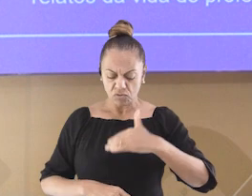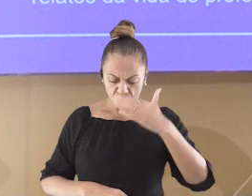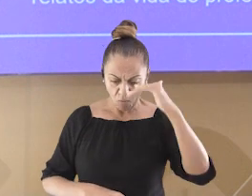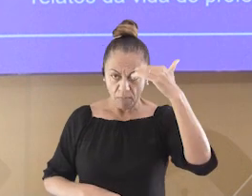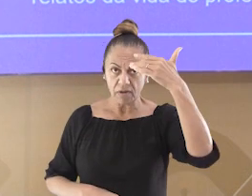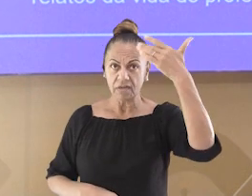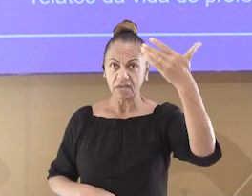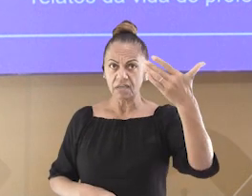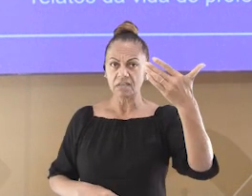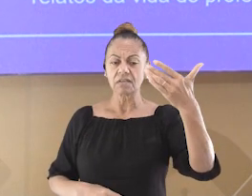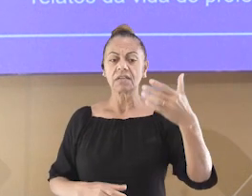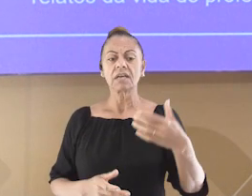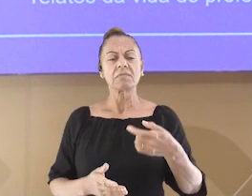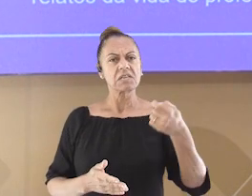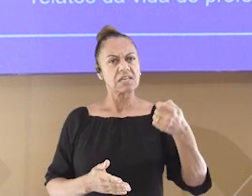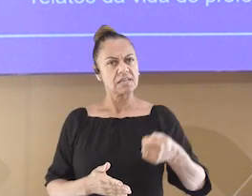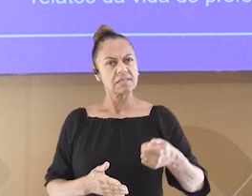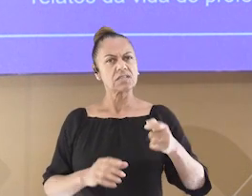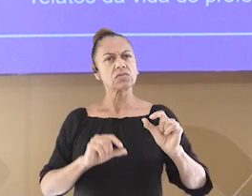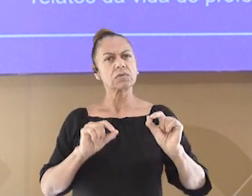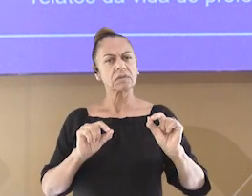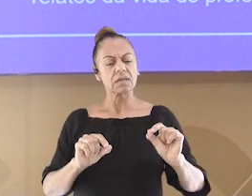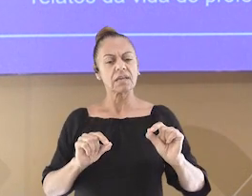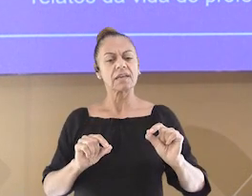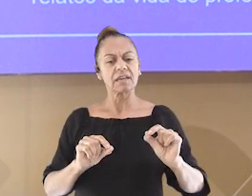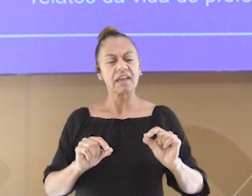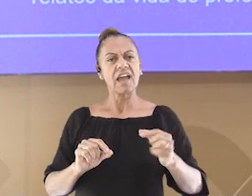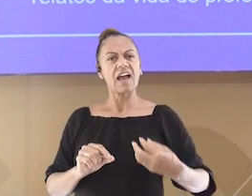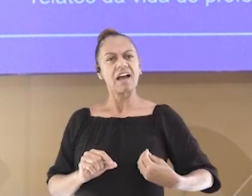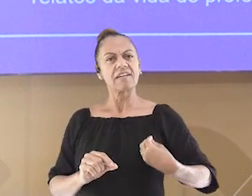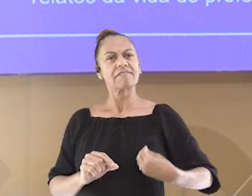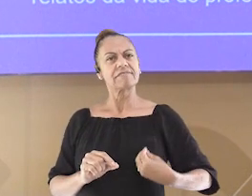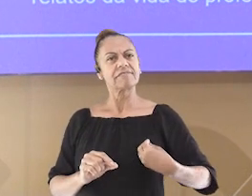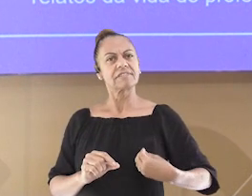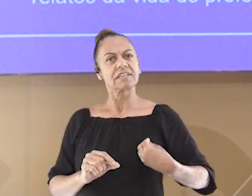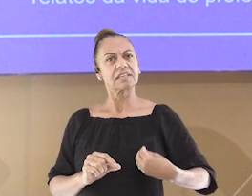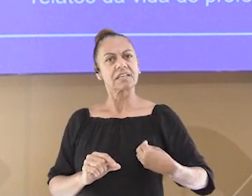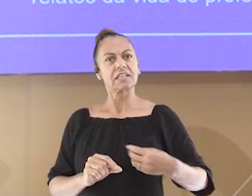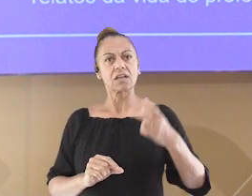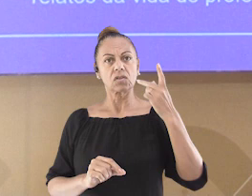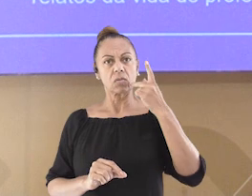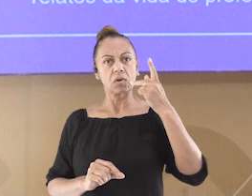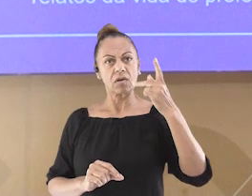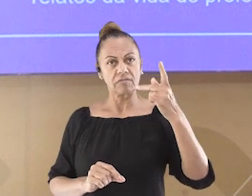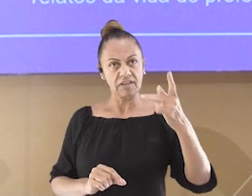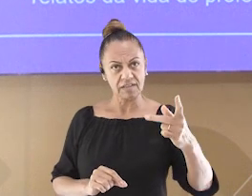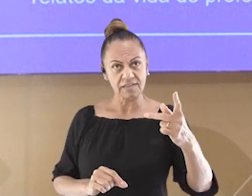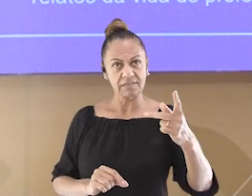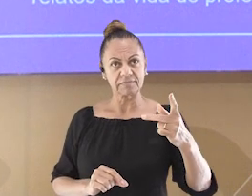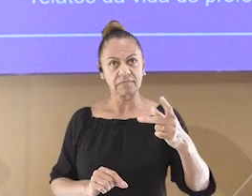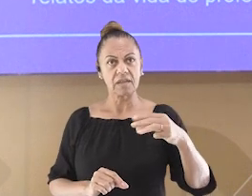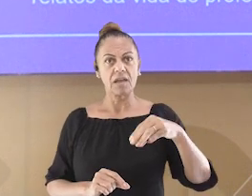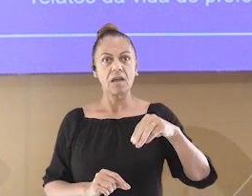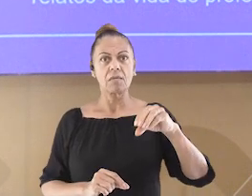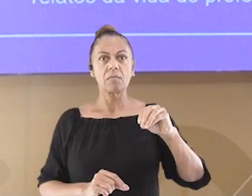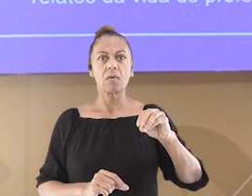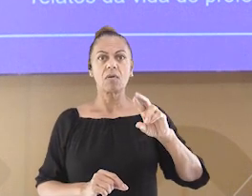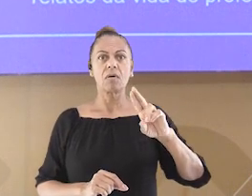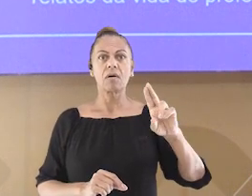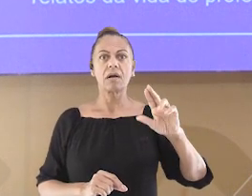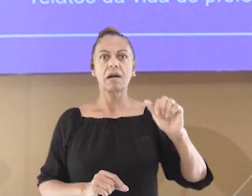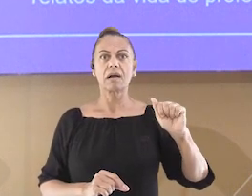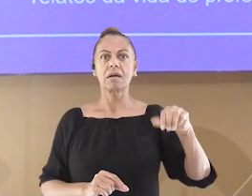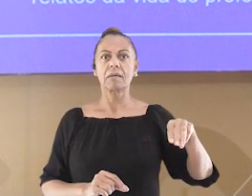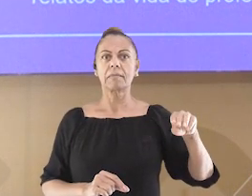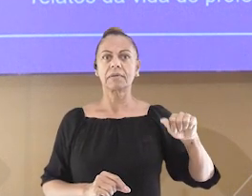o principal fundamento dos valores muçulmanos. Também existe a Sunna, que consiste nos relatos